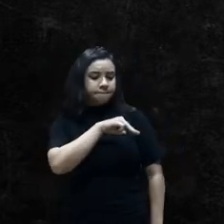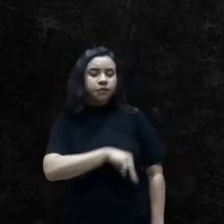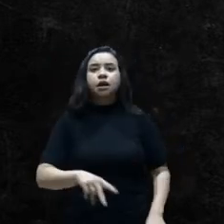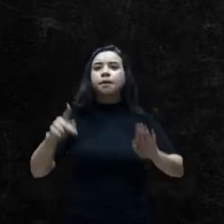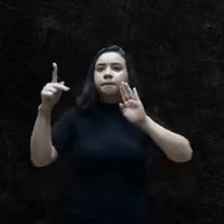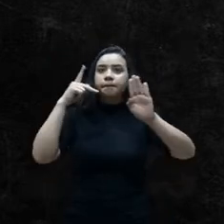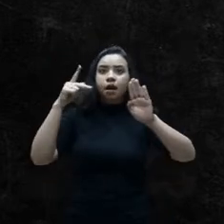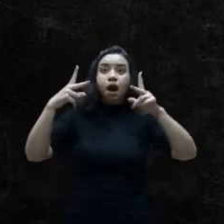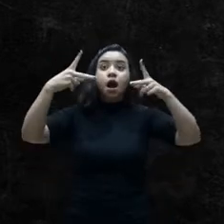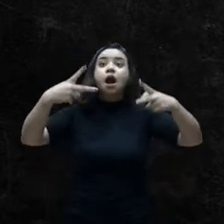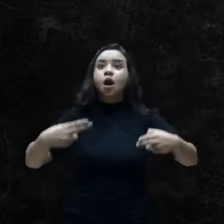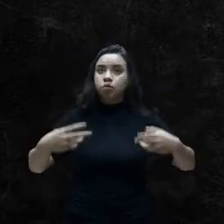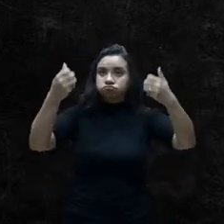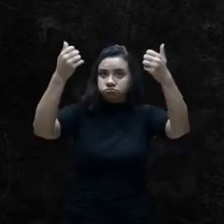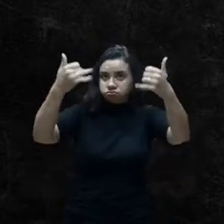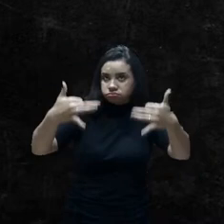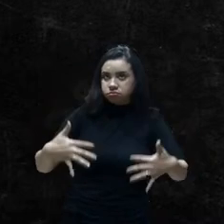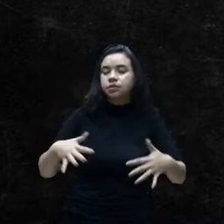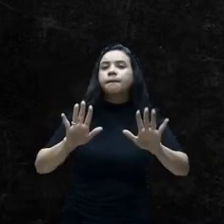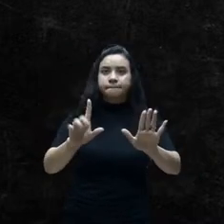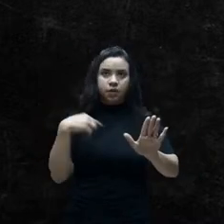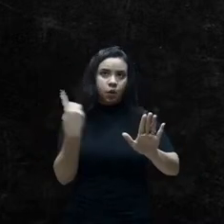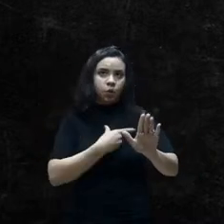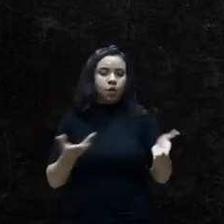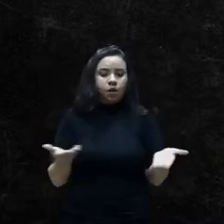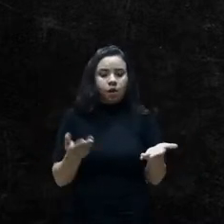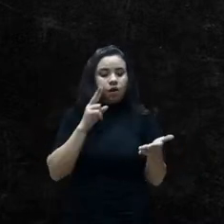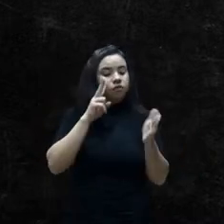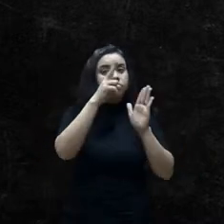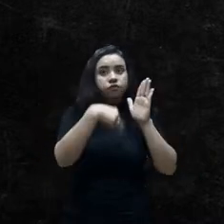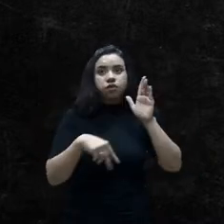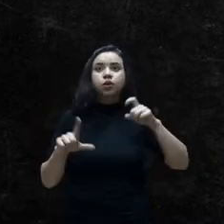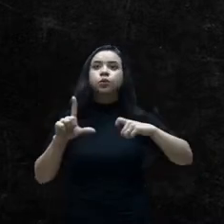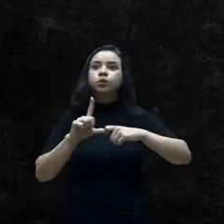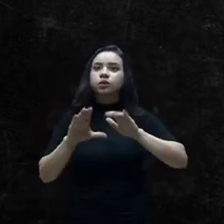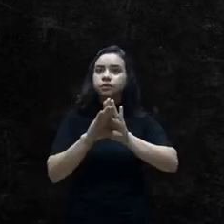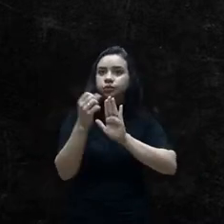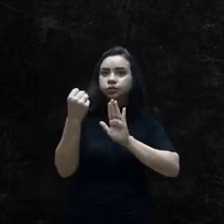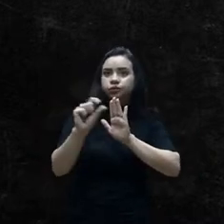sendo contada. Mas vamos ficar em Lucas. O texto vai nos dizer assim: